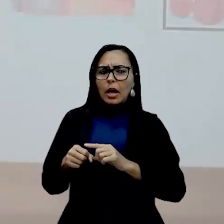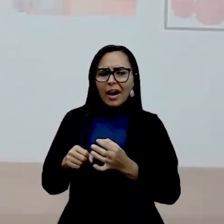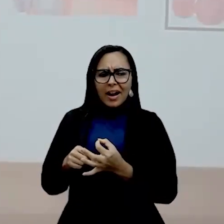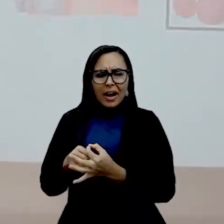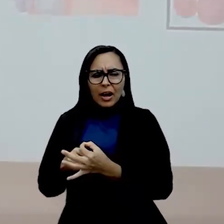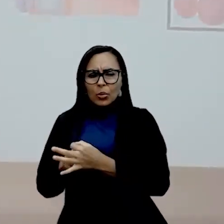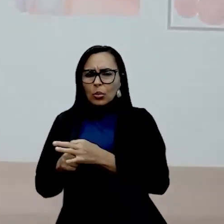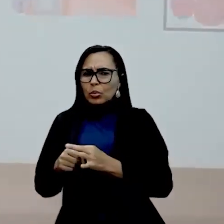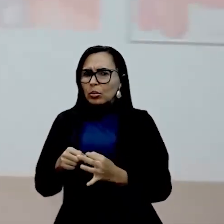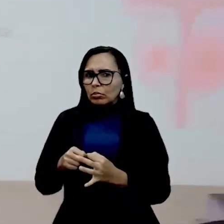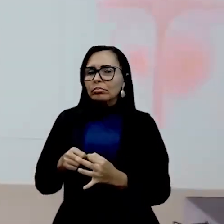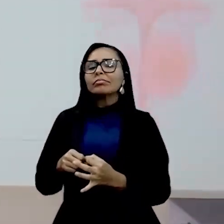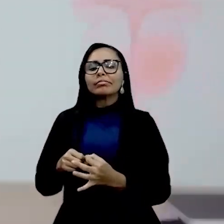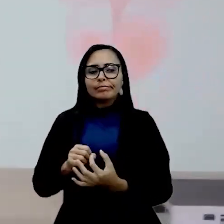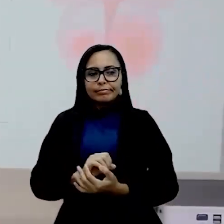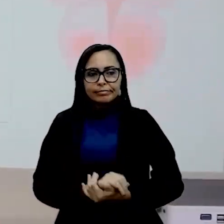retal.